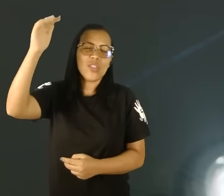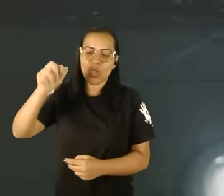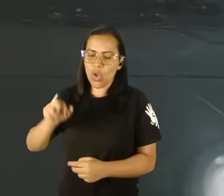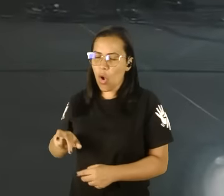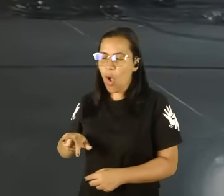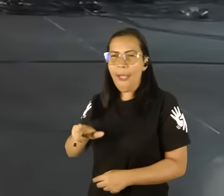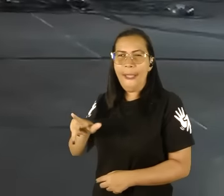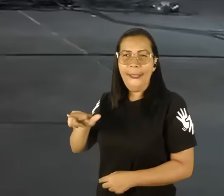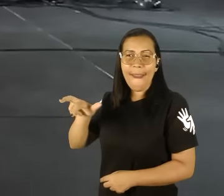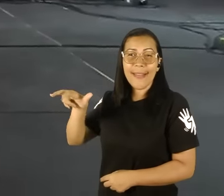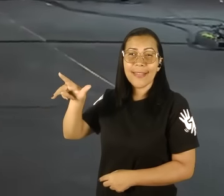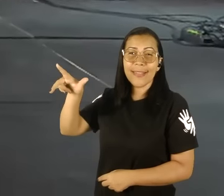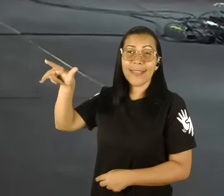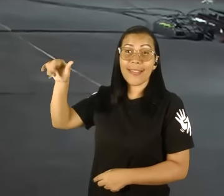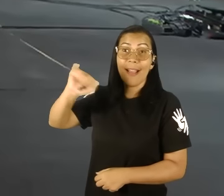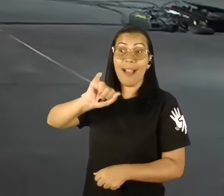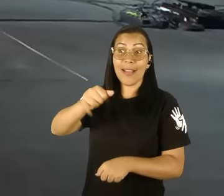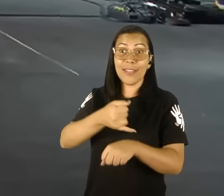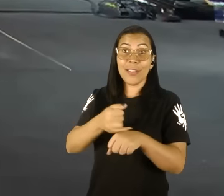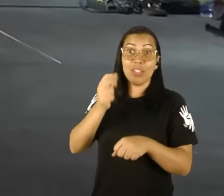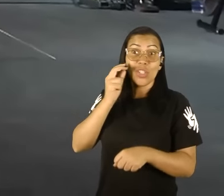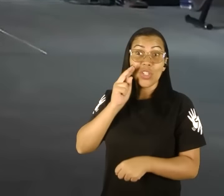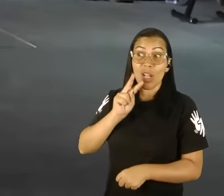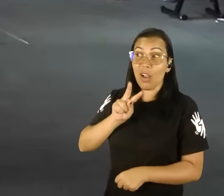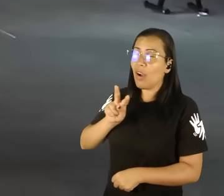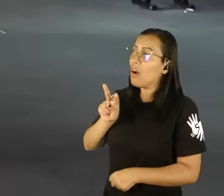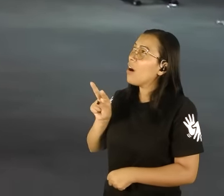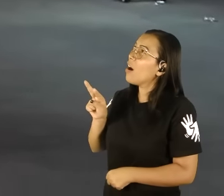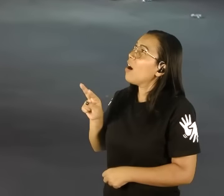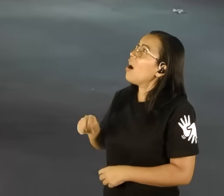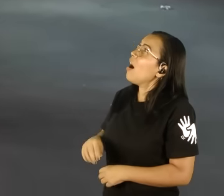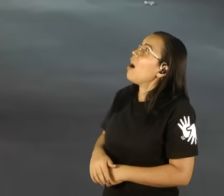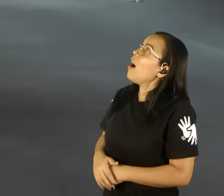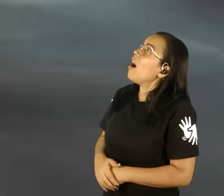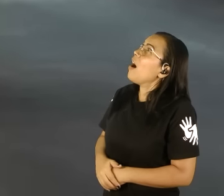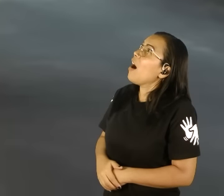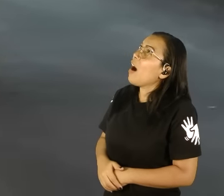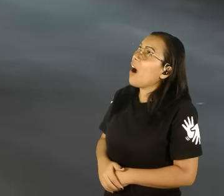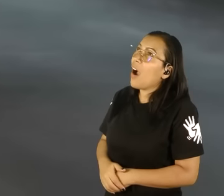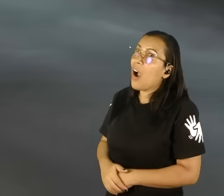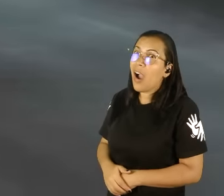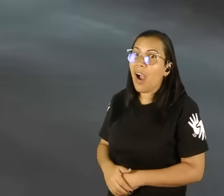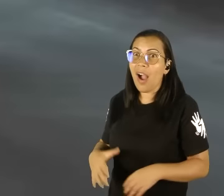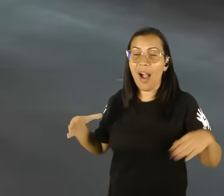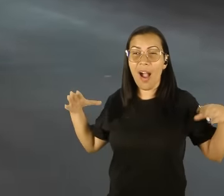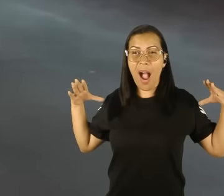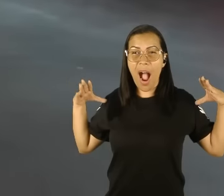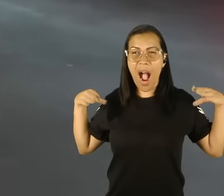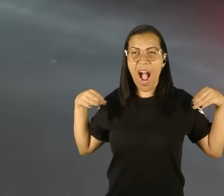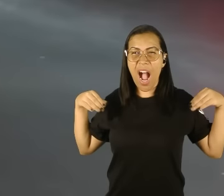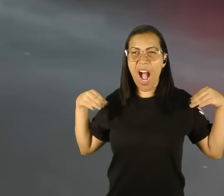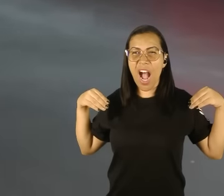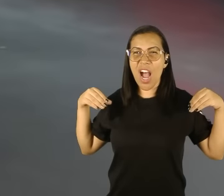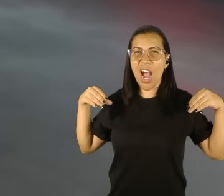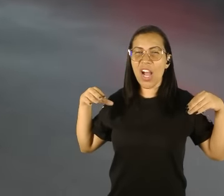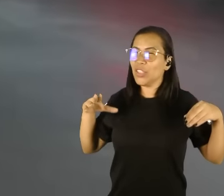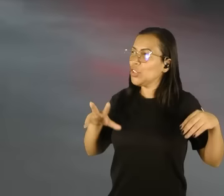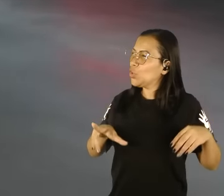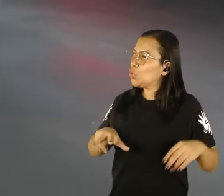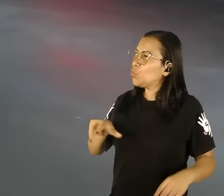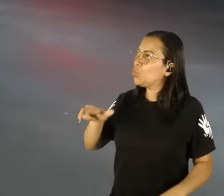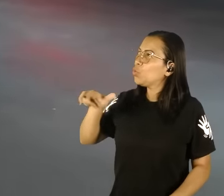subiam e desciam. Você está cansado, mas o céu está em movimento. Anjos de Deus subiam e desciam. Você não sabe o